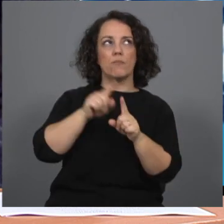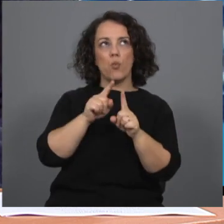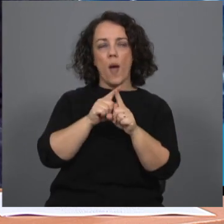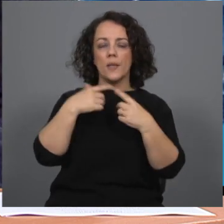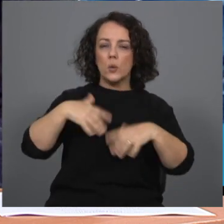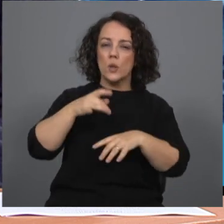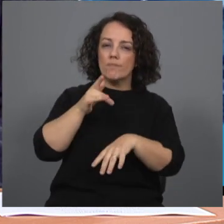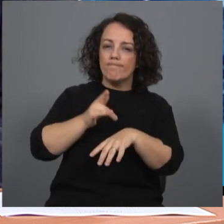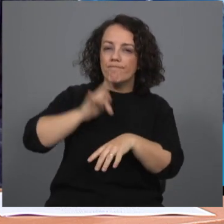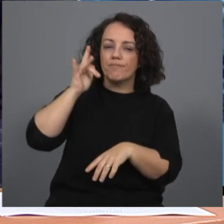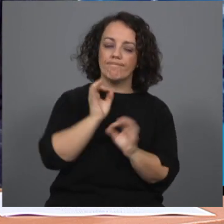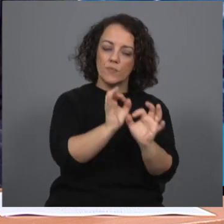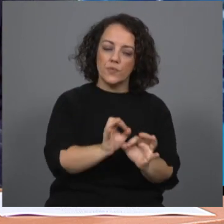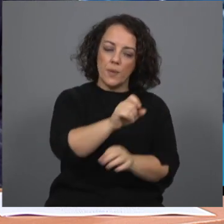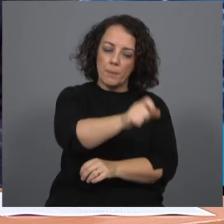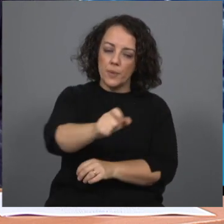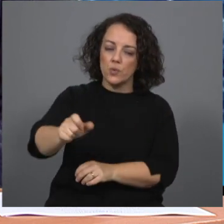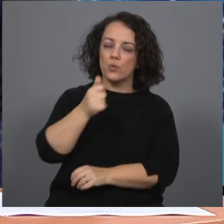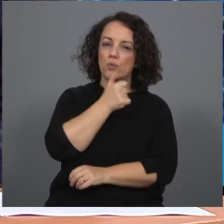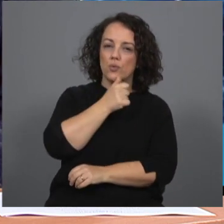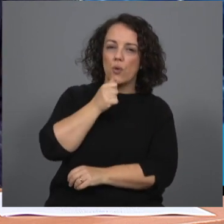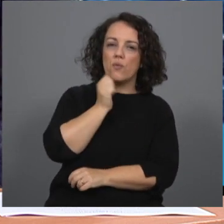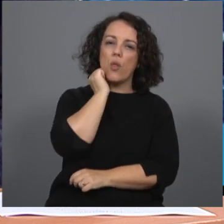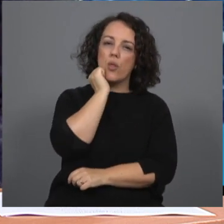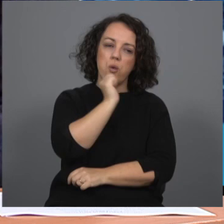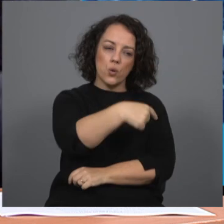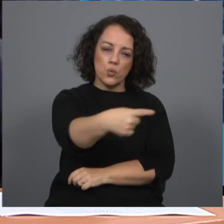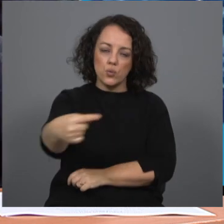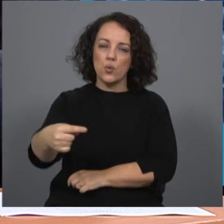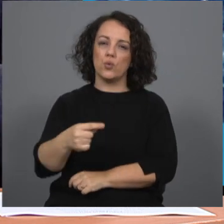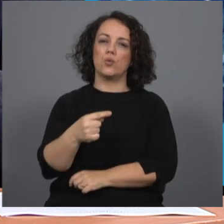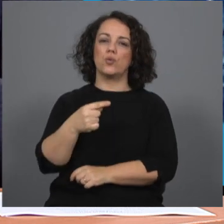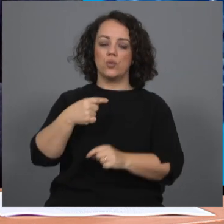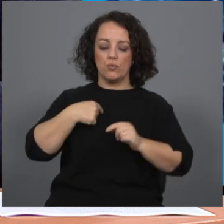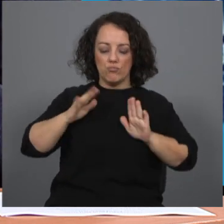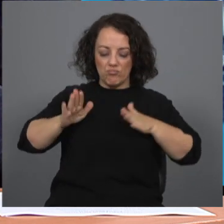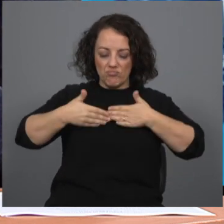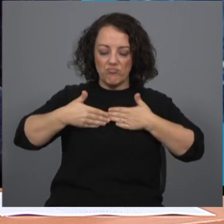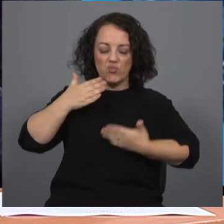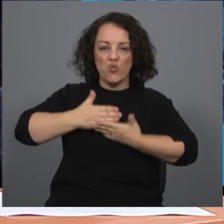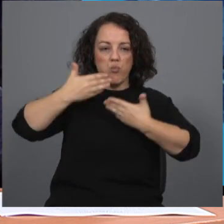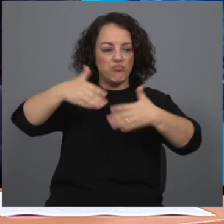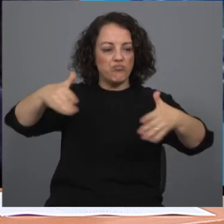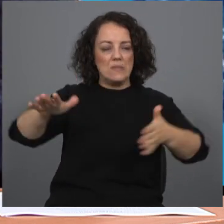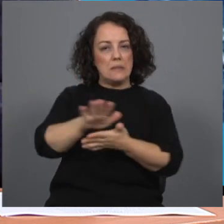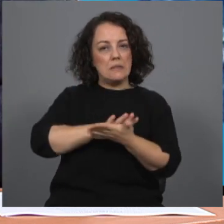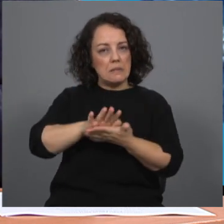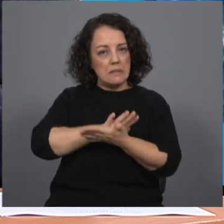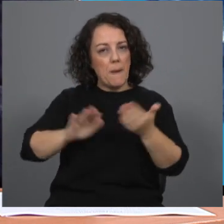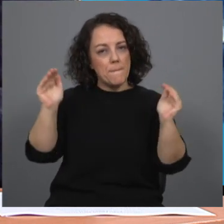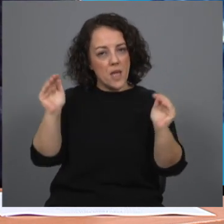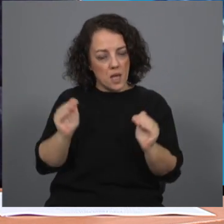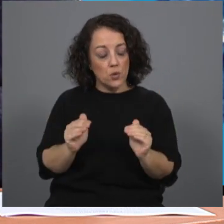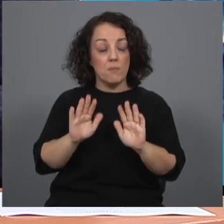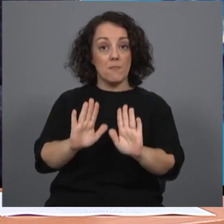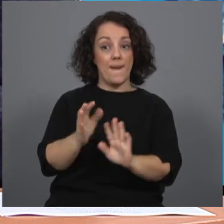mais sensíveis ao sofrimento dos outros, à dor dos outros, menos fechados em nós, ainda que esta